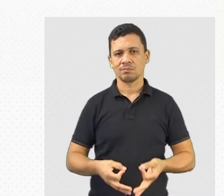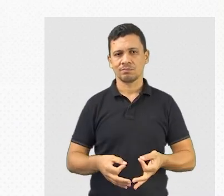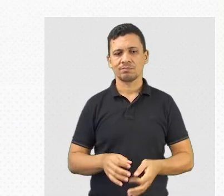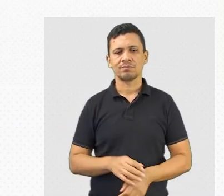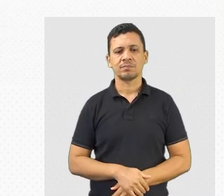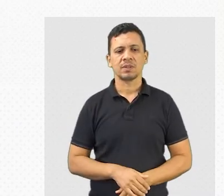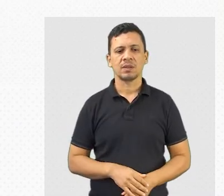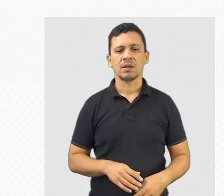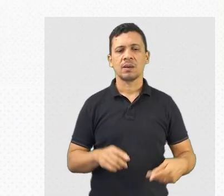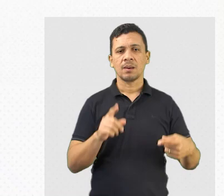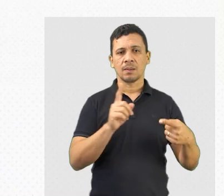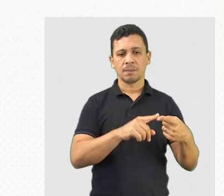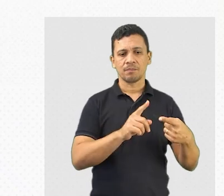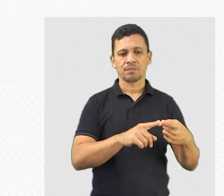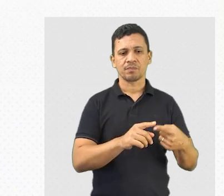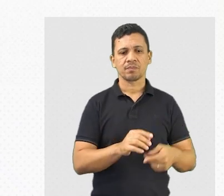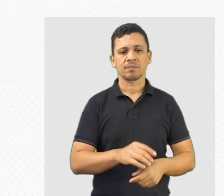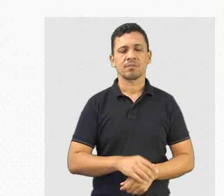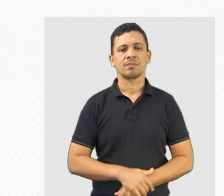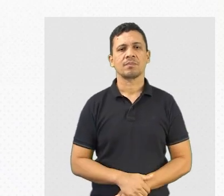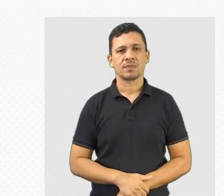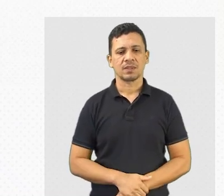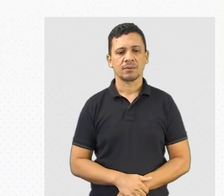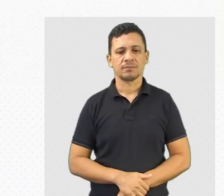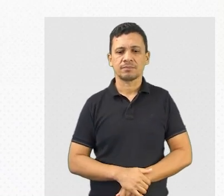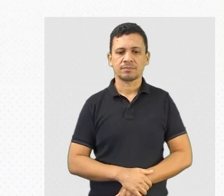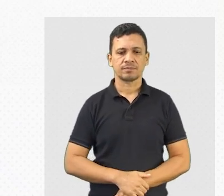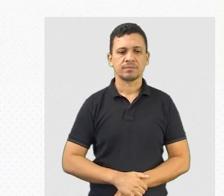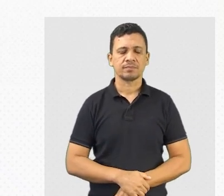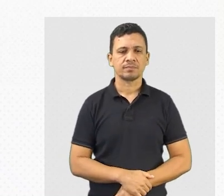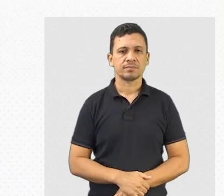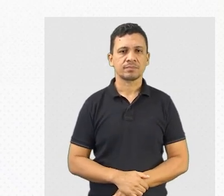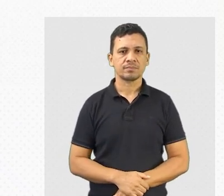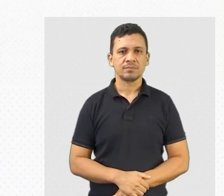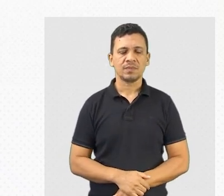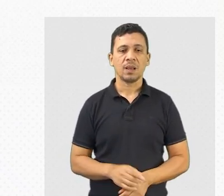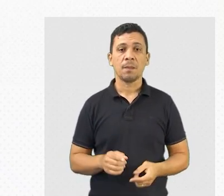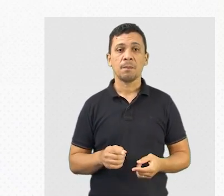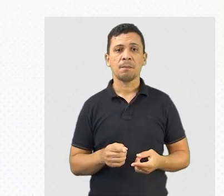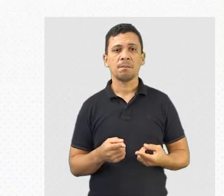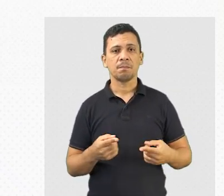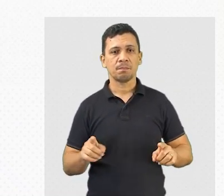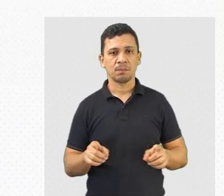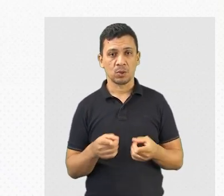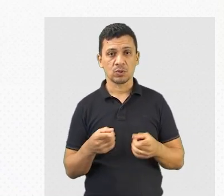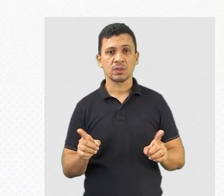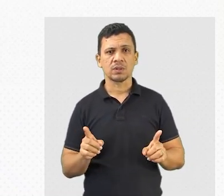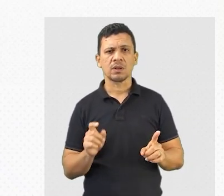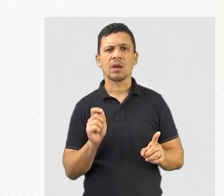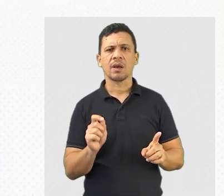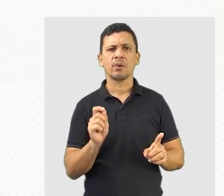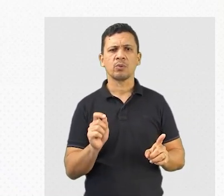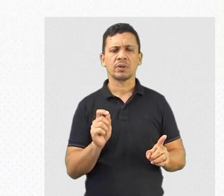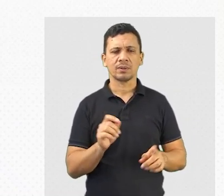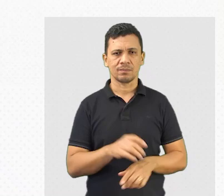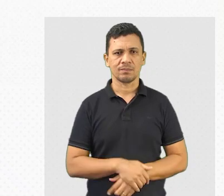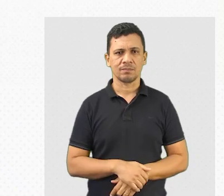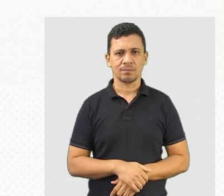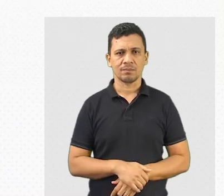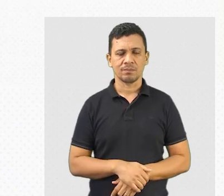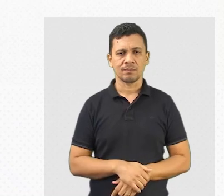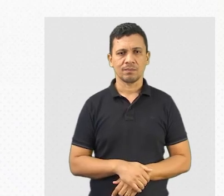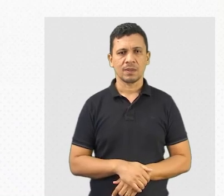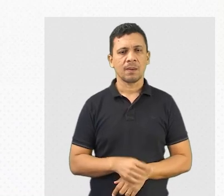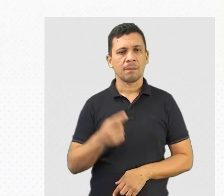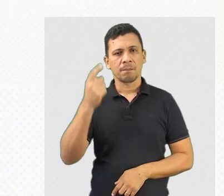Primeiro, music are part of our daily lives. É uma constatação. A música ou as